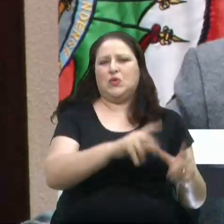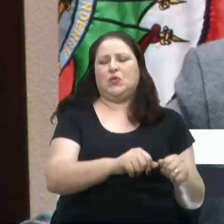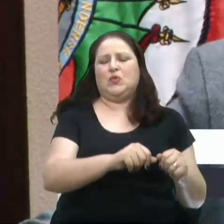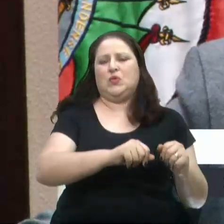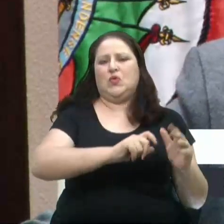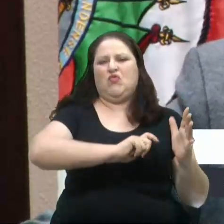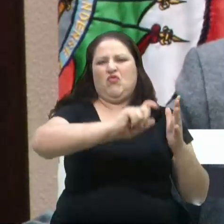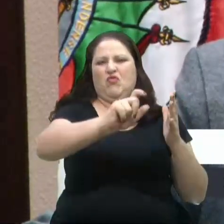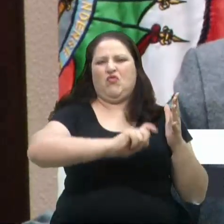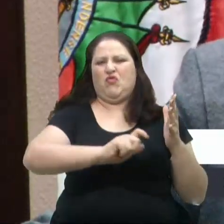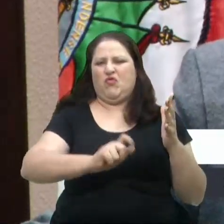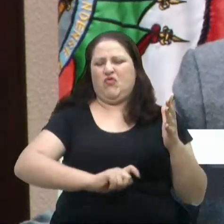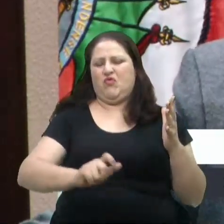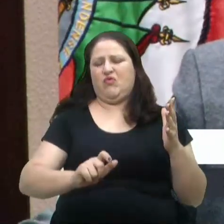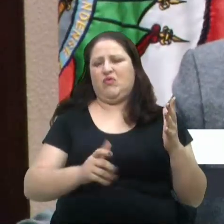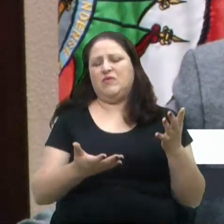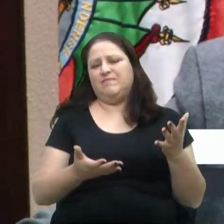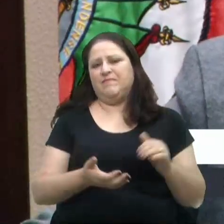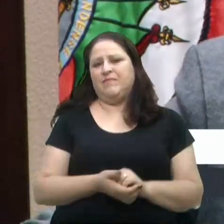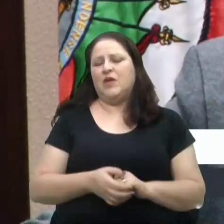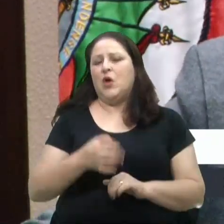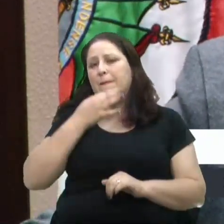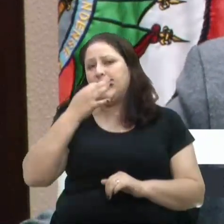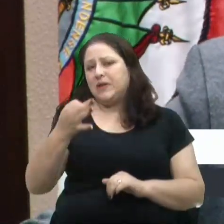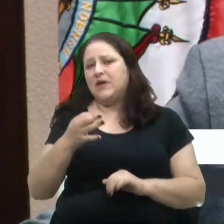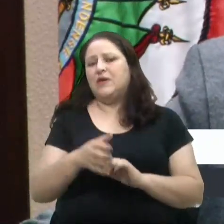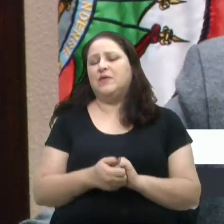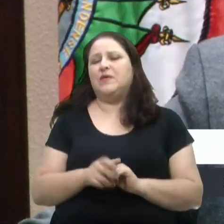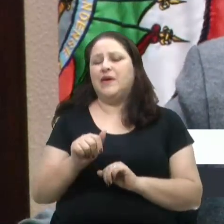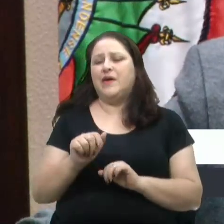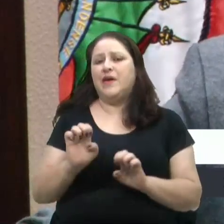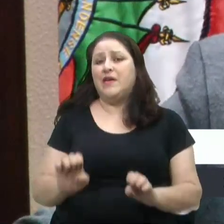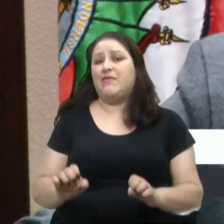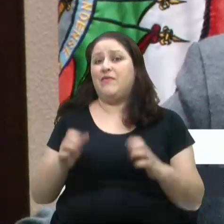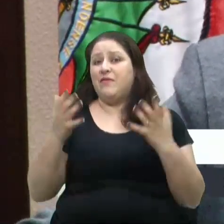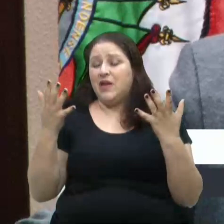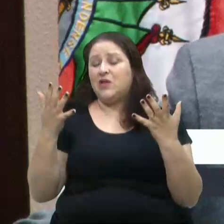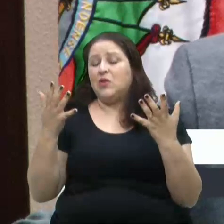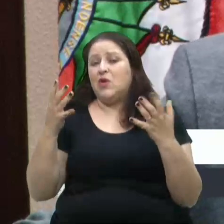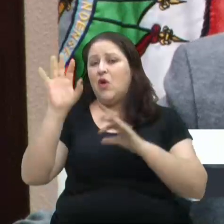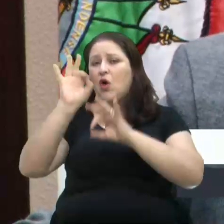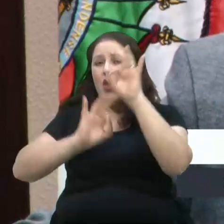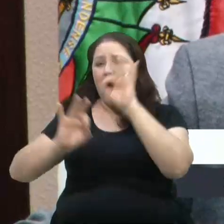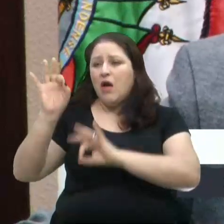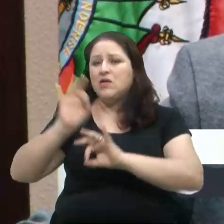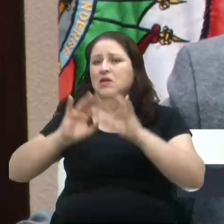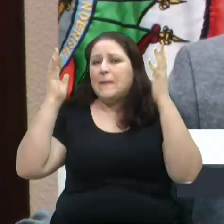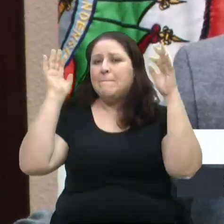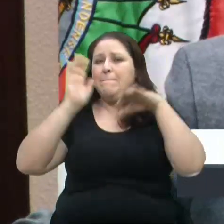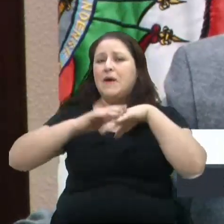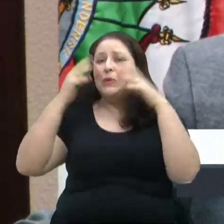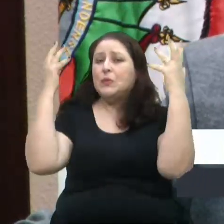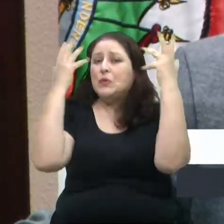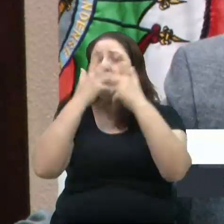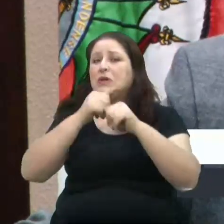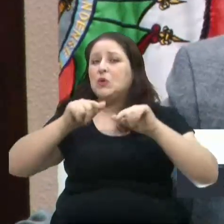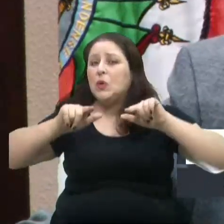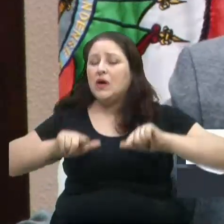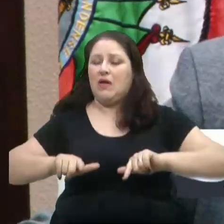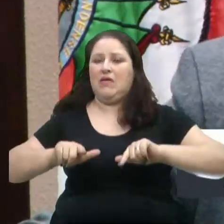seria fazer um evento com com que pudesse fazer embelezar melhor aquele lugar trazer